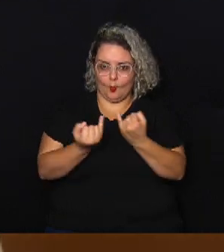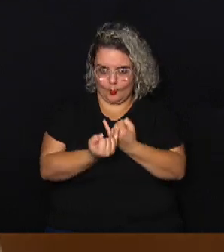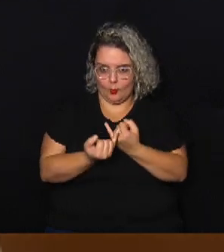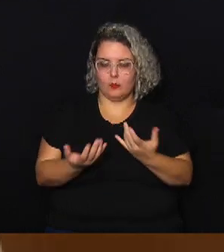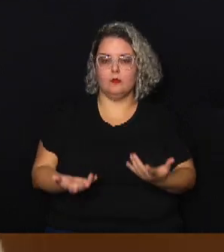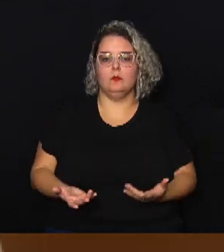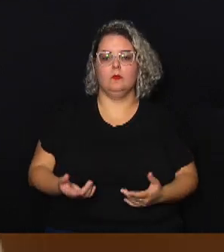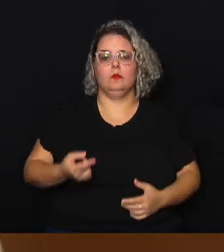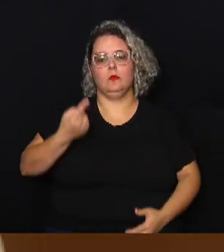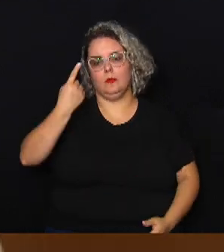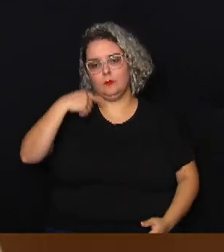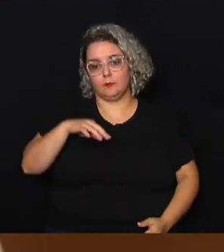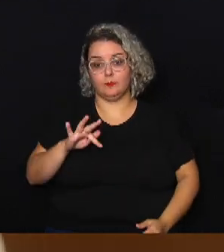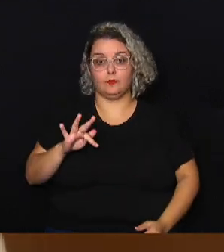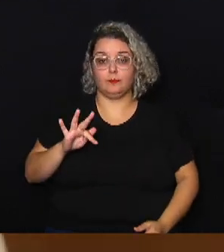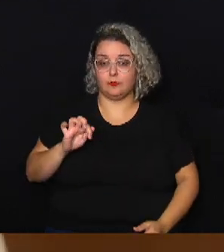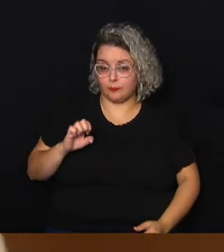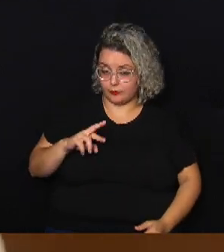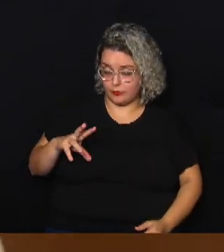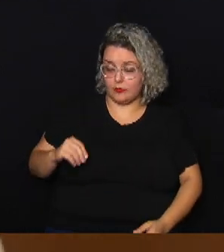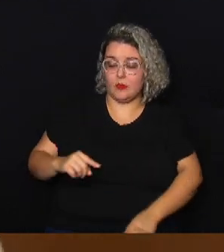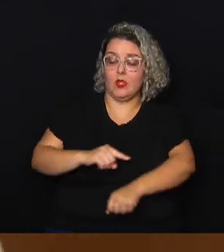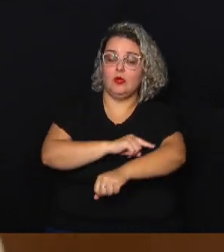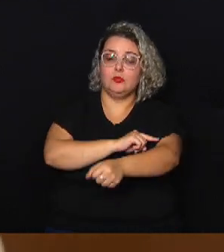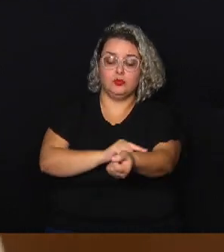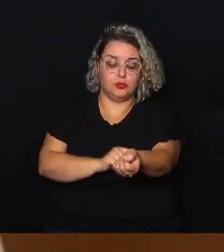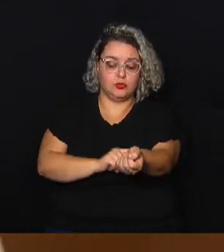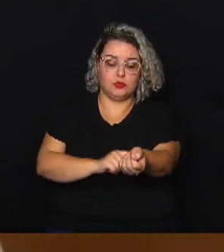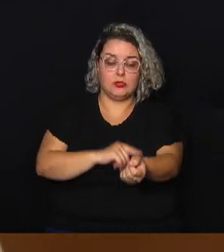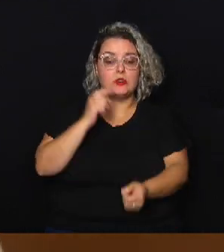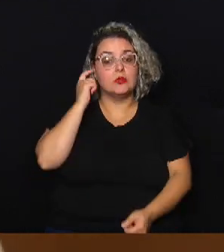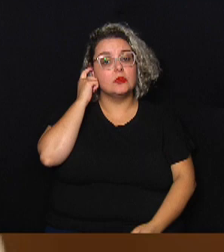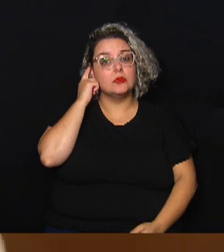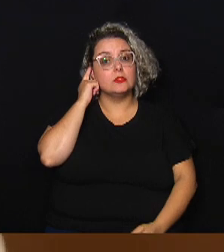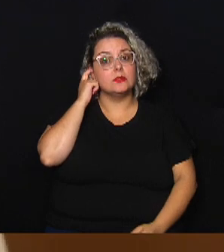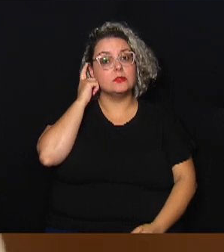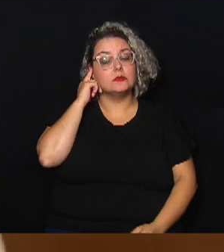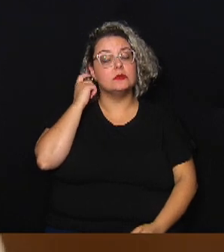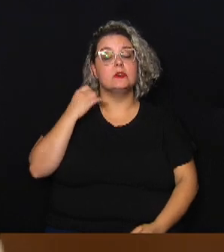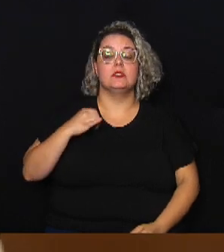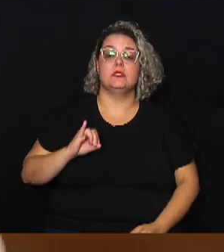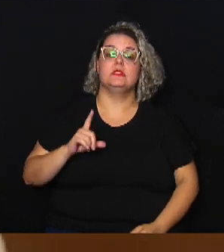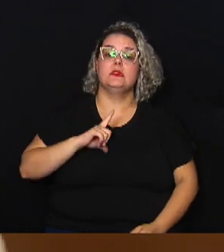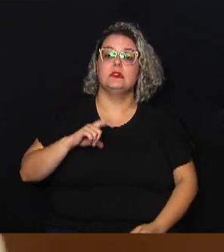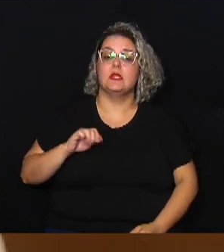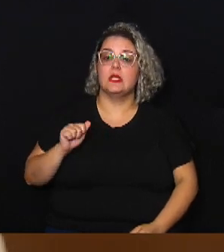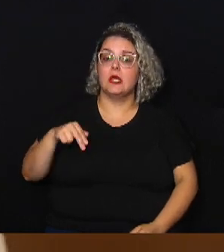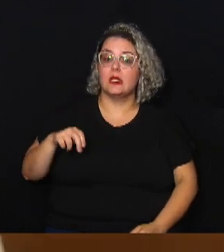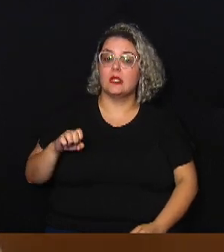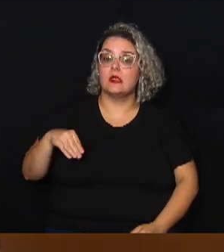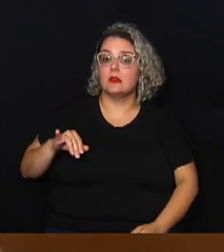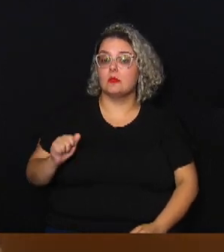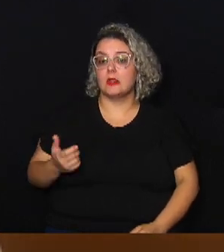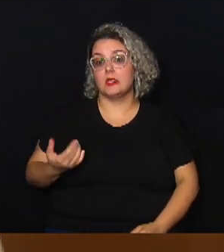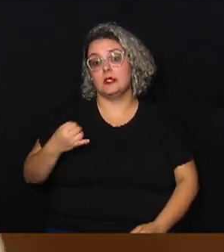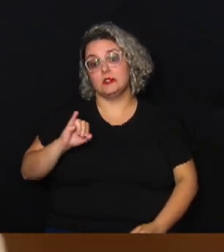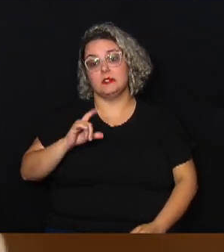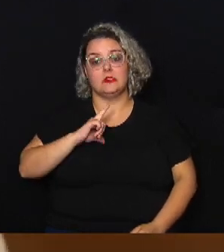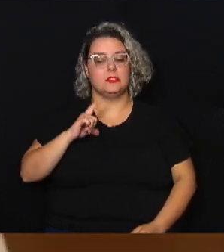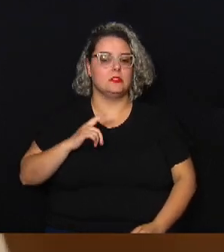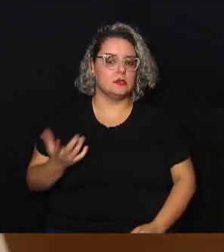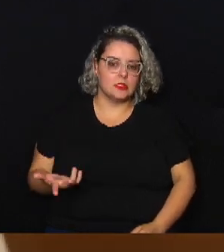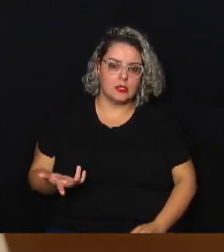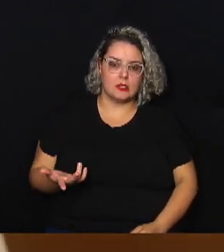perfil de ferro para tentar já identificar, caso tenha uma anemia, se tem alguma causa, por exemplo,